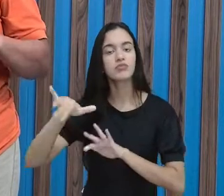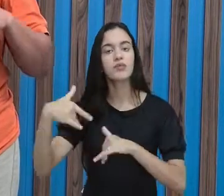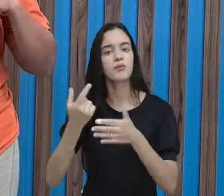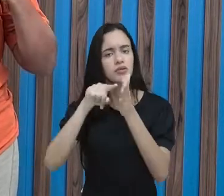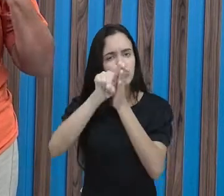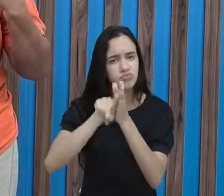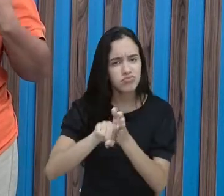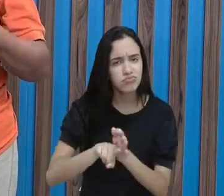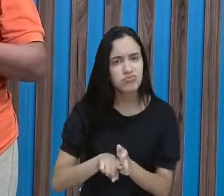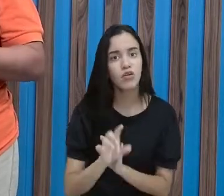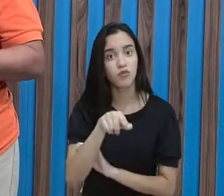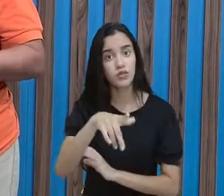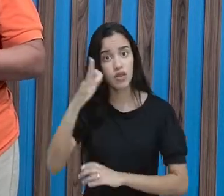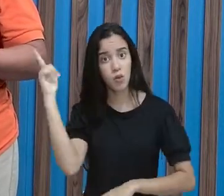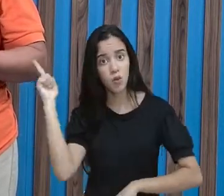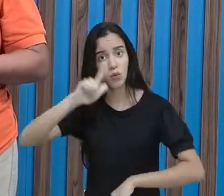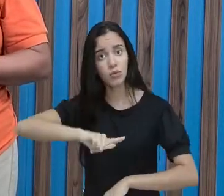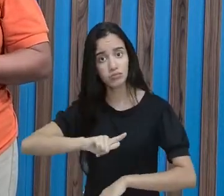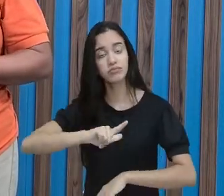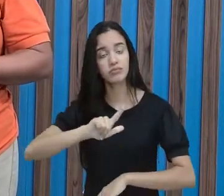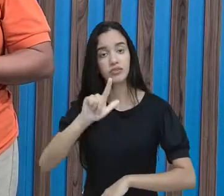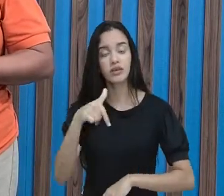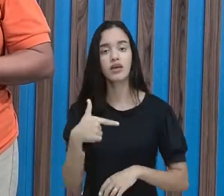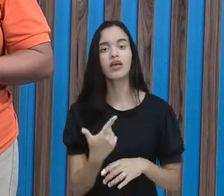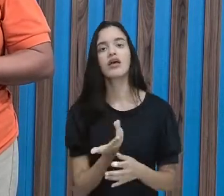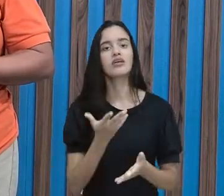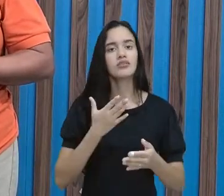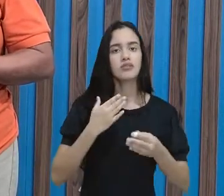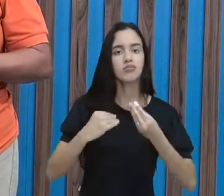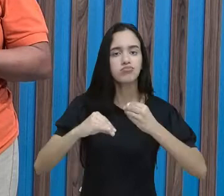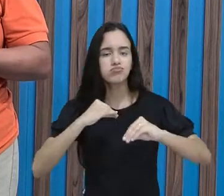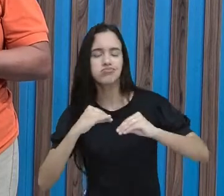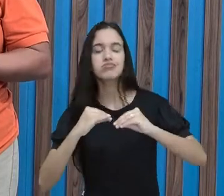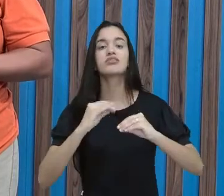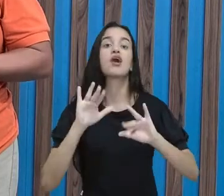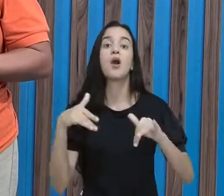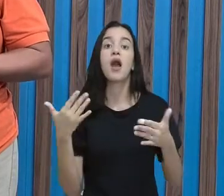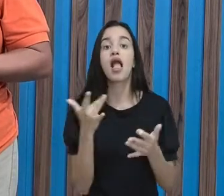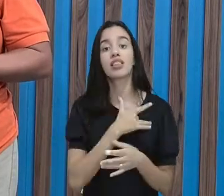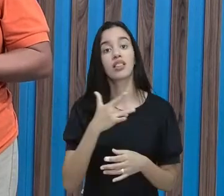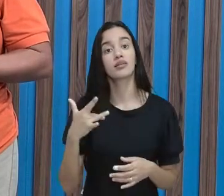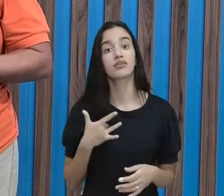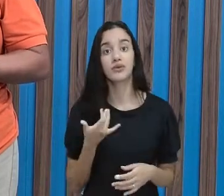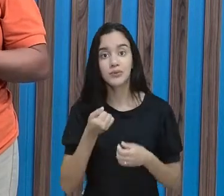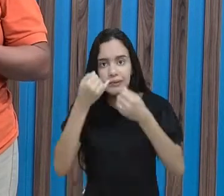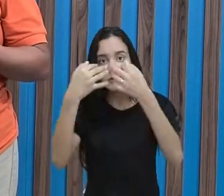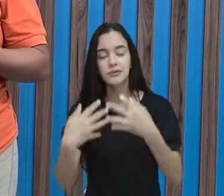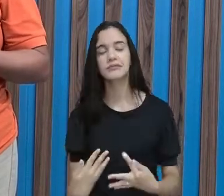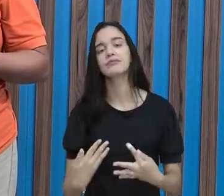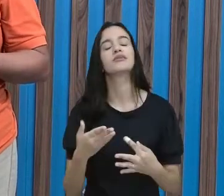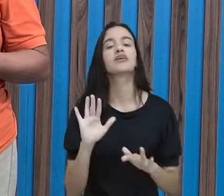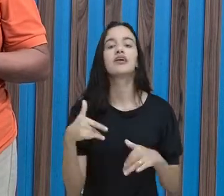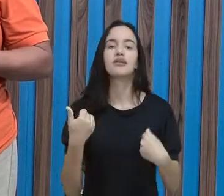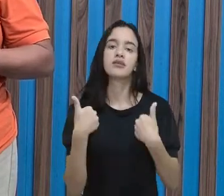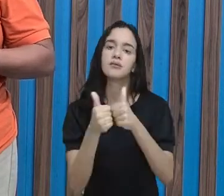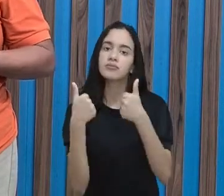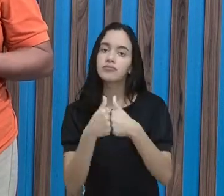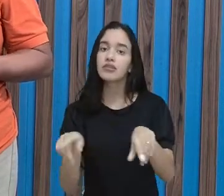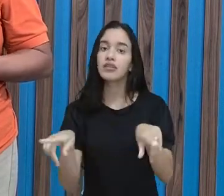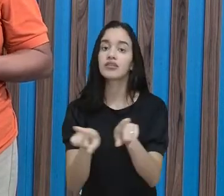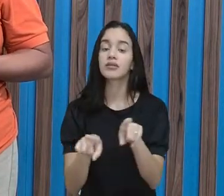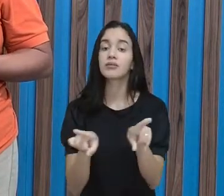exames e você já consegue fazer essa detecção. Na saúde, como eu já falei, no transporte,